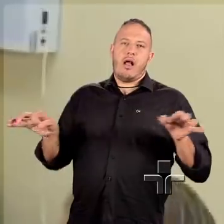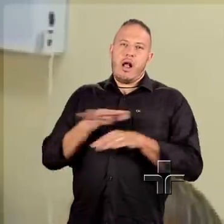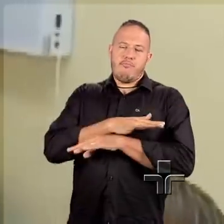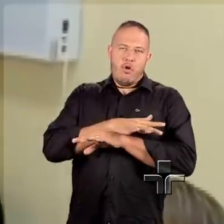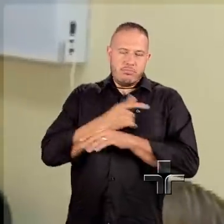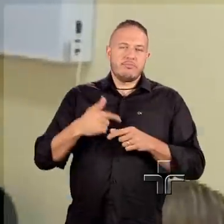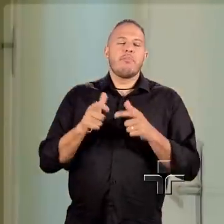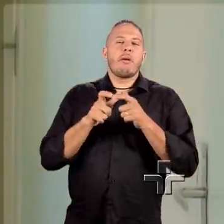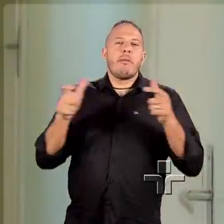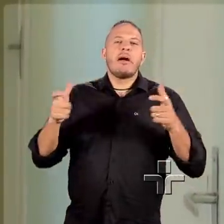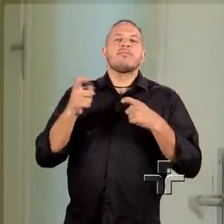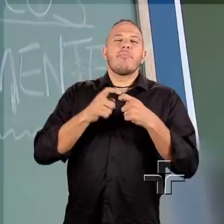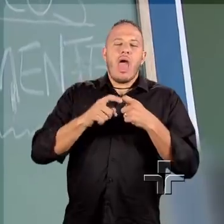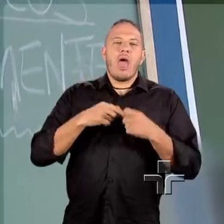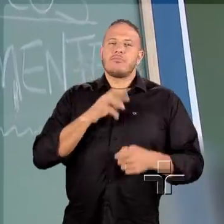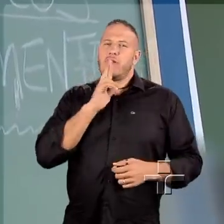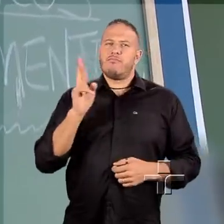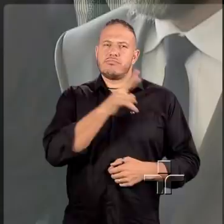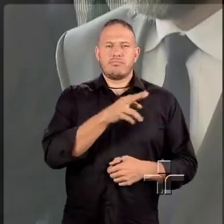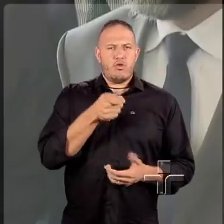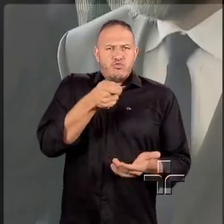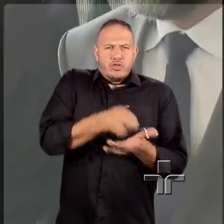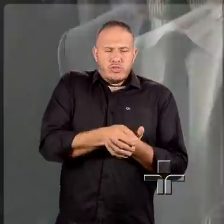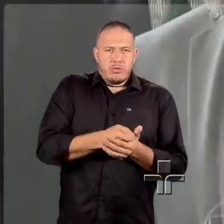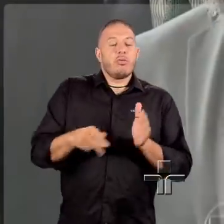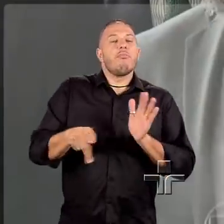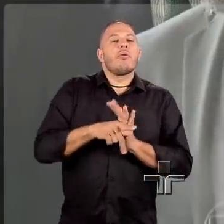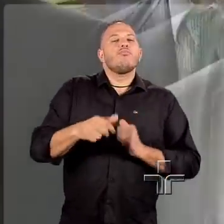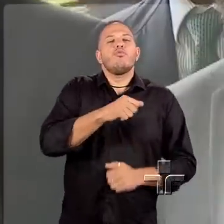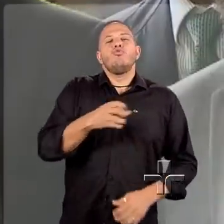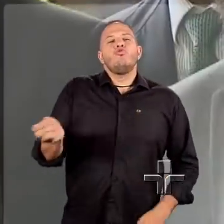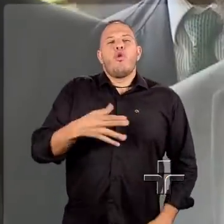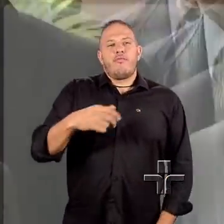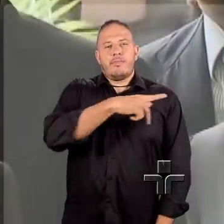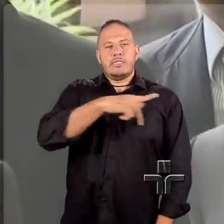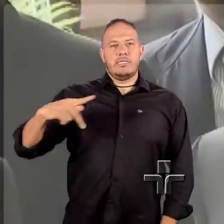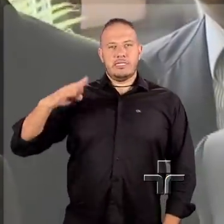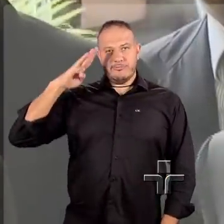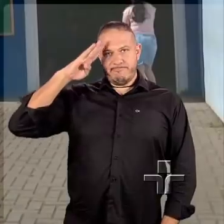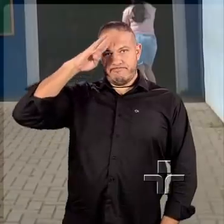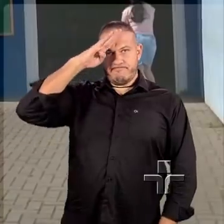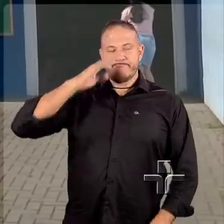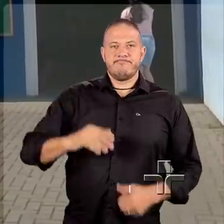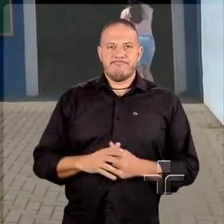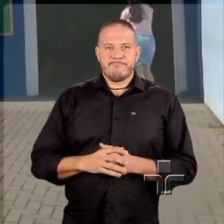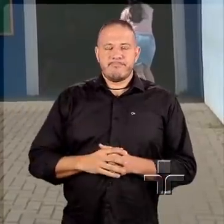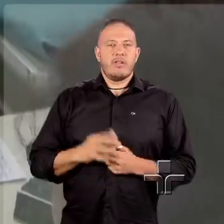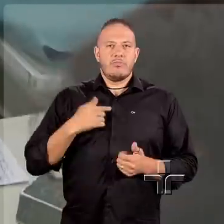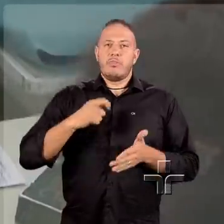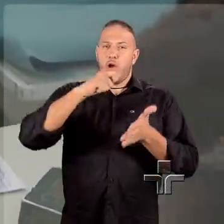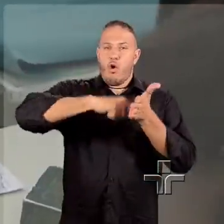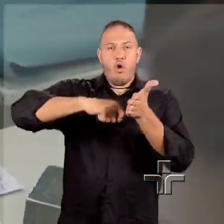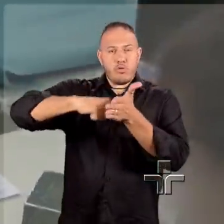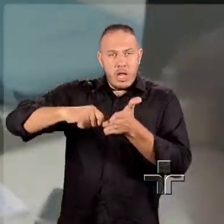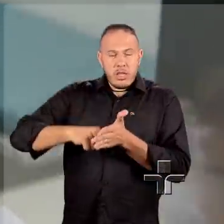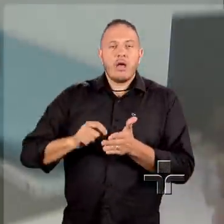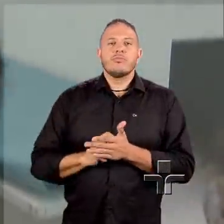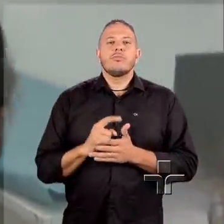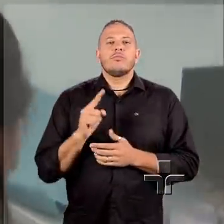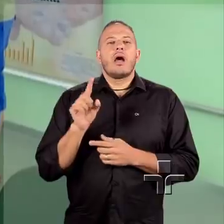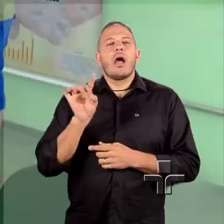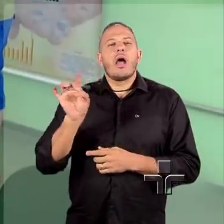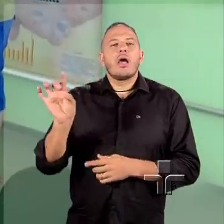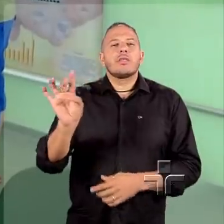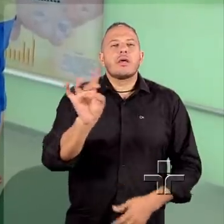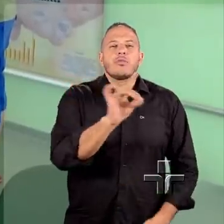Médicos. Foi uma resposta às condições impostas pelo presidente eleito Jair Bolsonaro, como a contratação individual dos